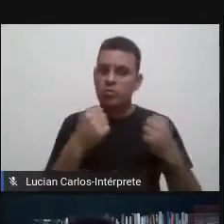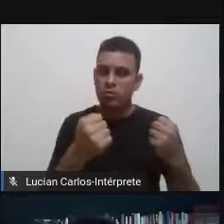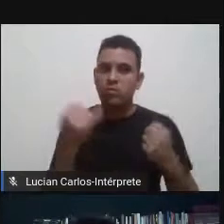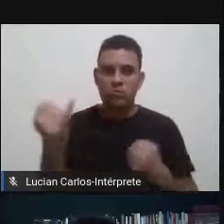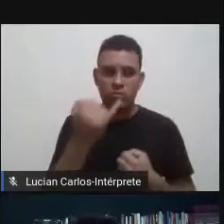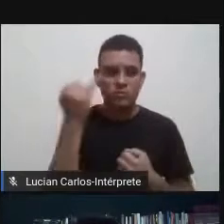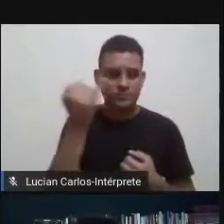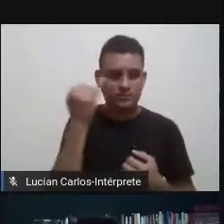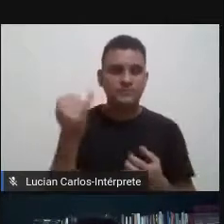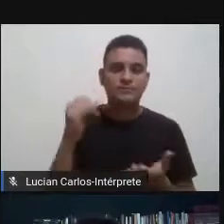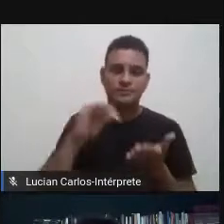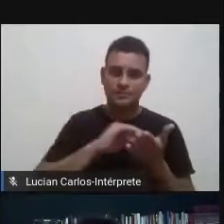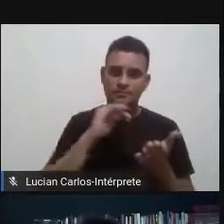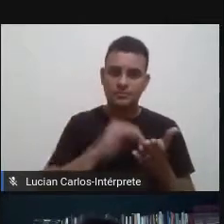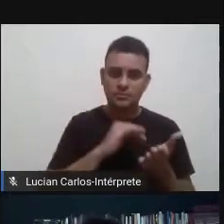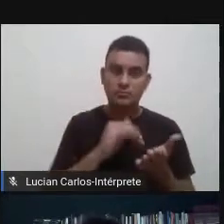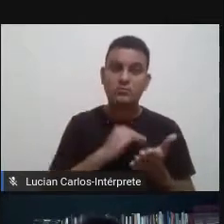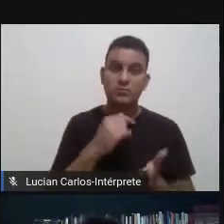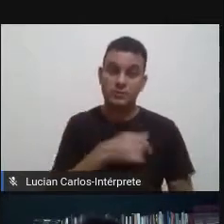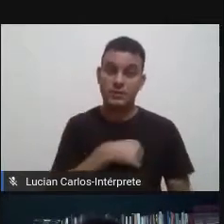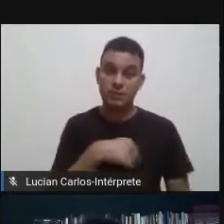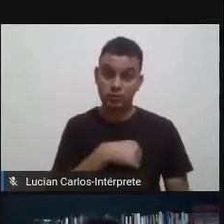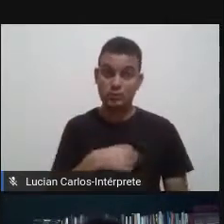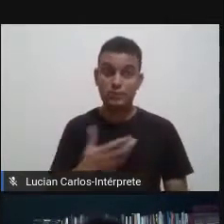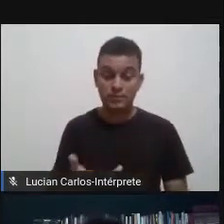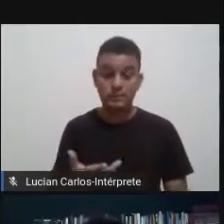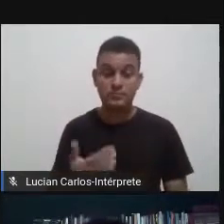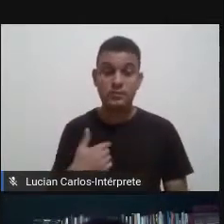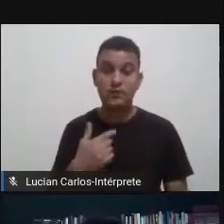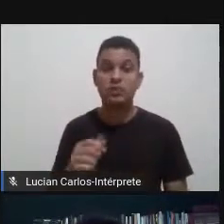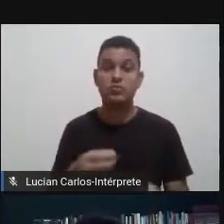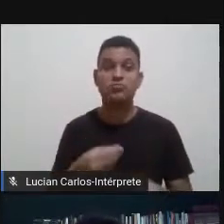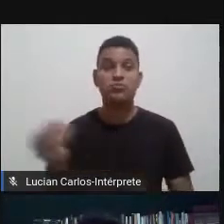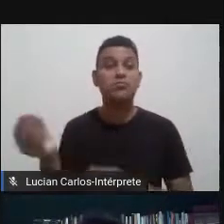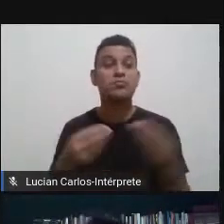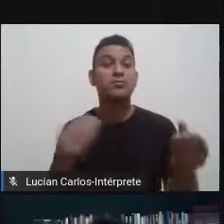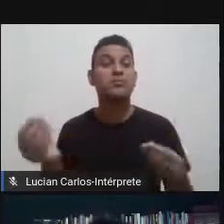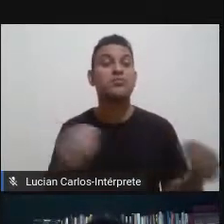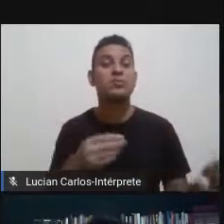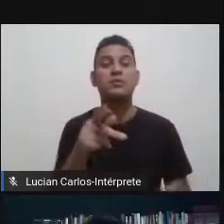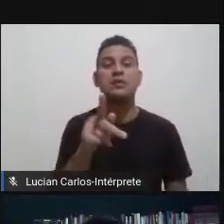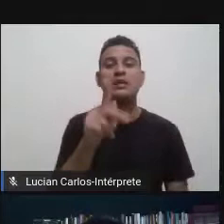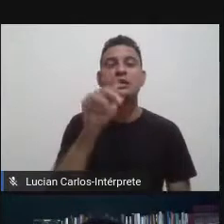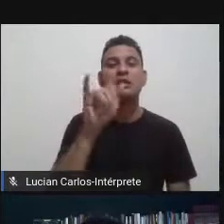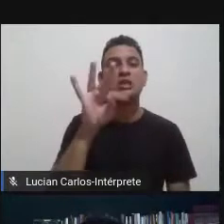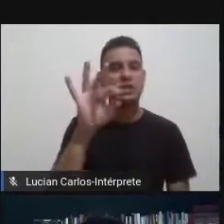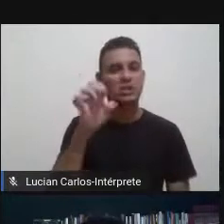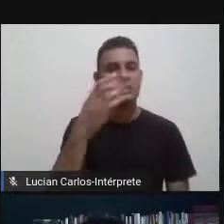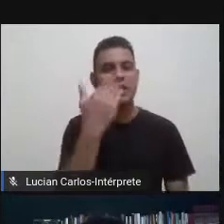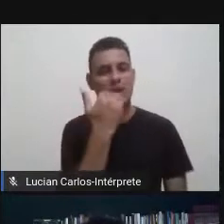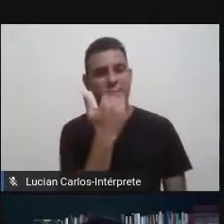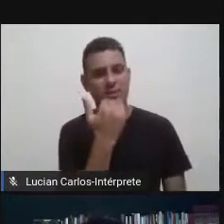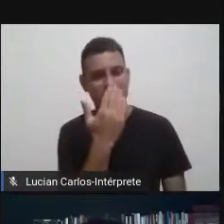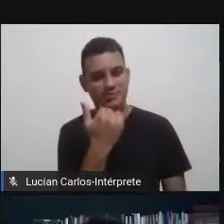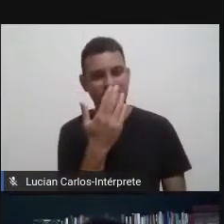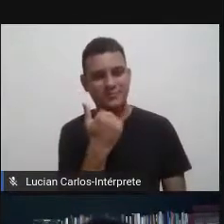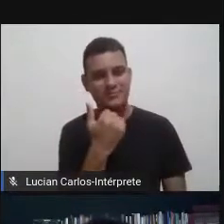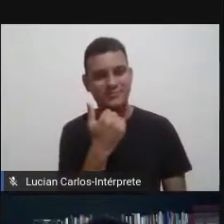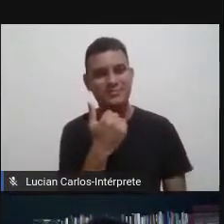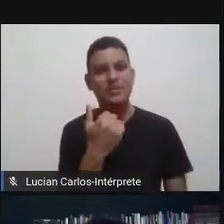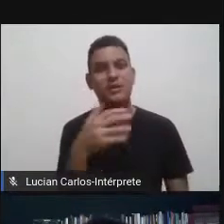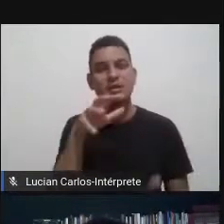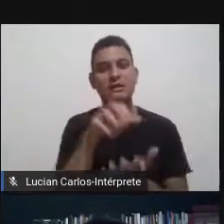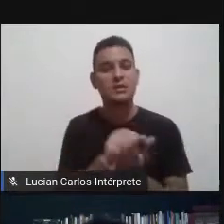importante da Secretaria de Estado da Educação foi a distribuição de kits de alimentação para alunos, né,